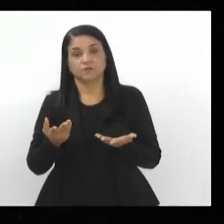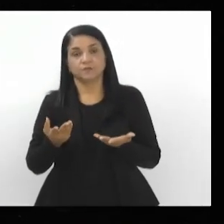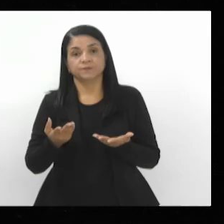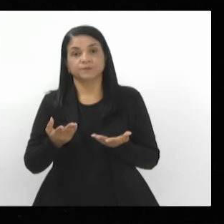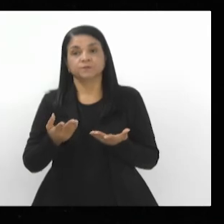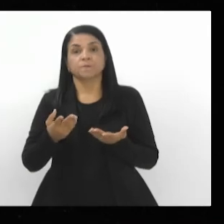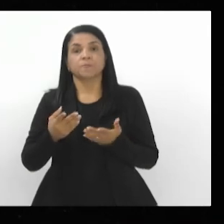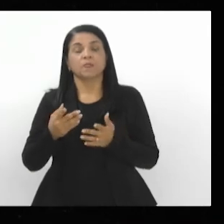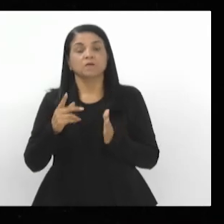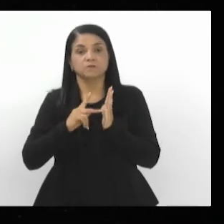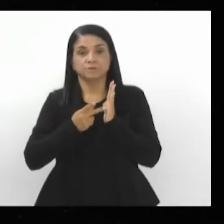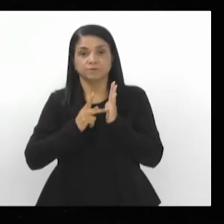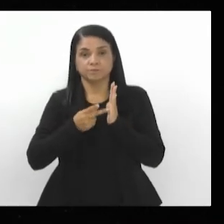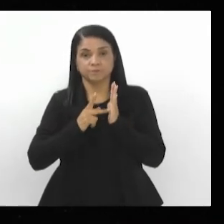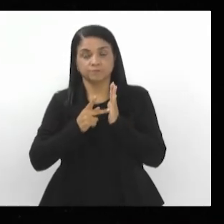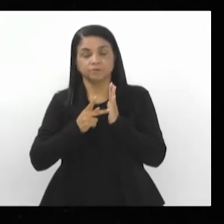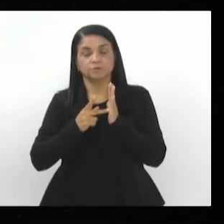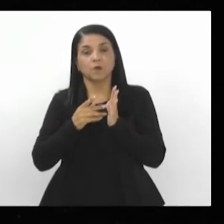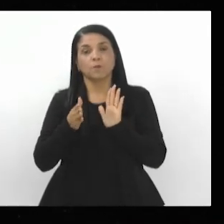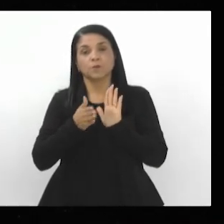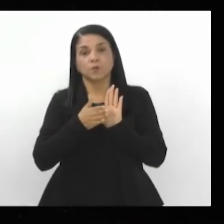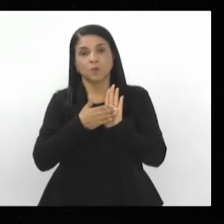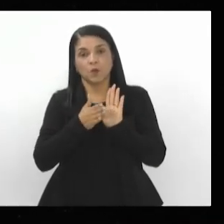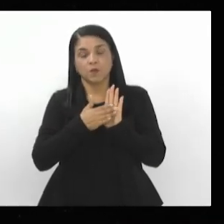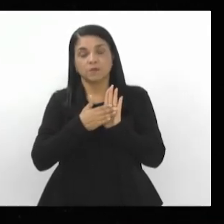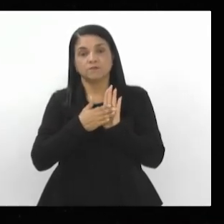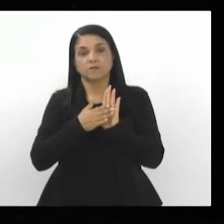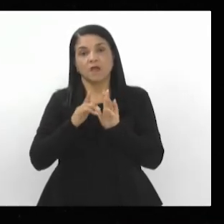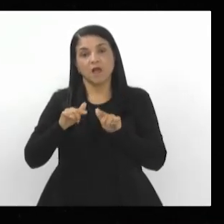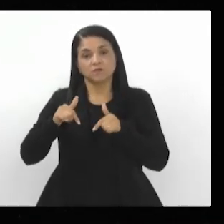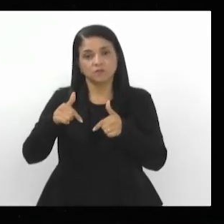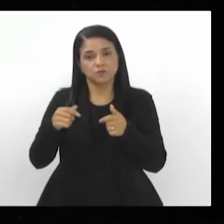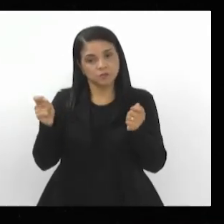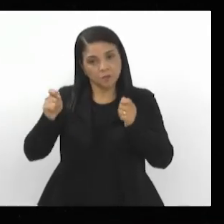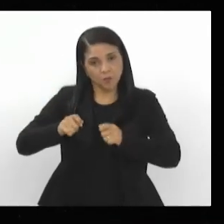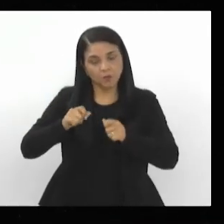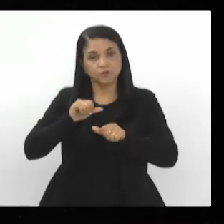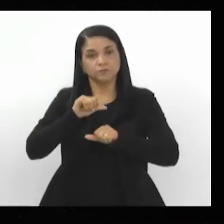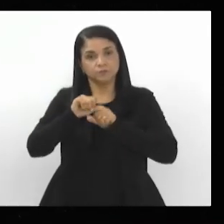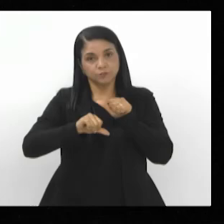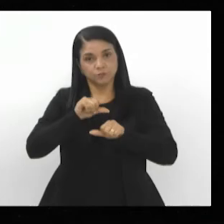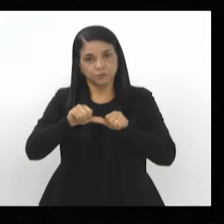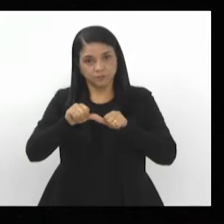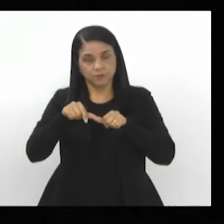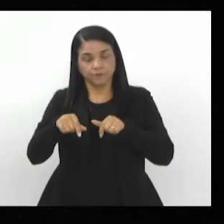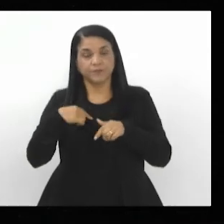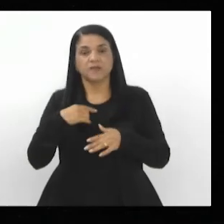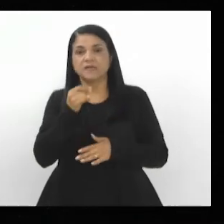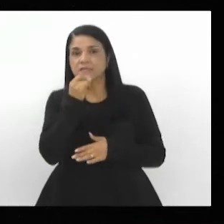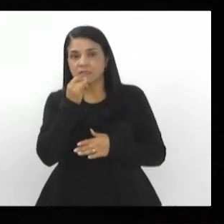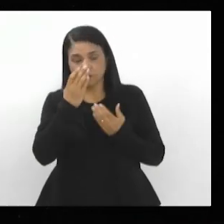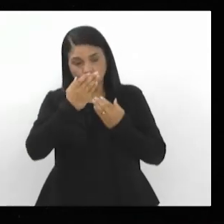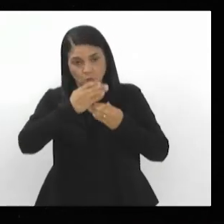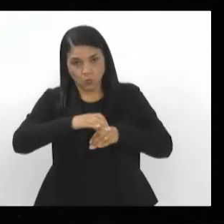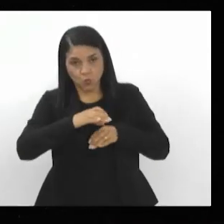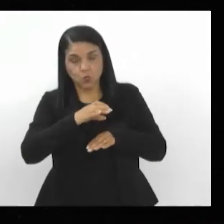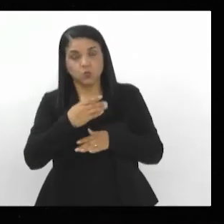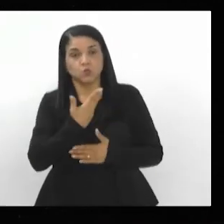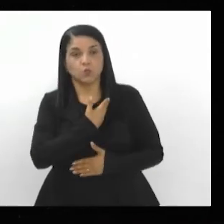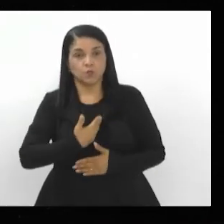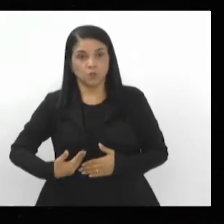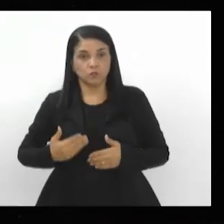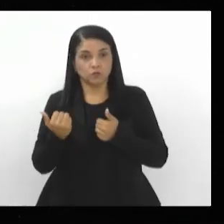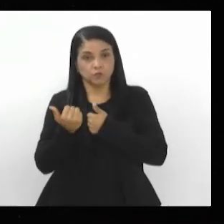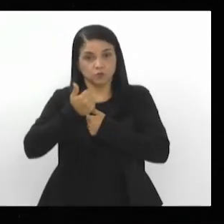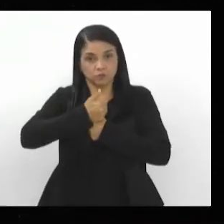que podem reverter a situação. Entre elas, vou citar duas: a realização de concurso público, a substituição